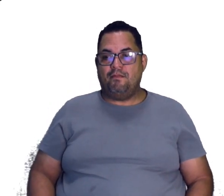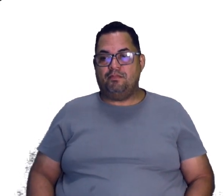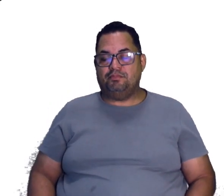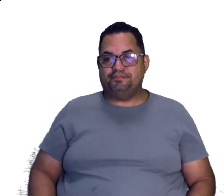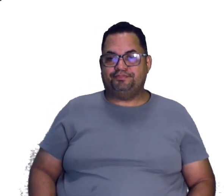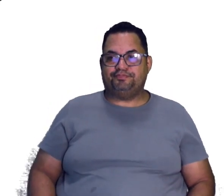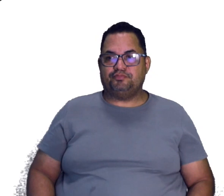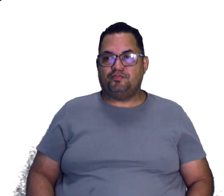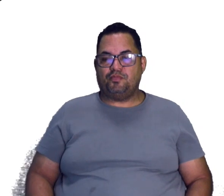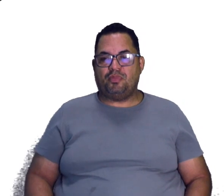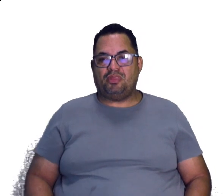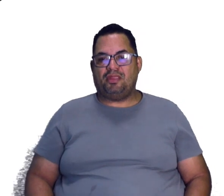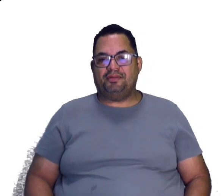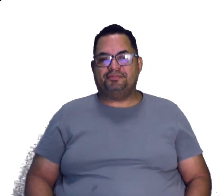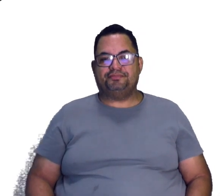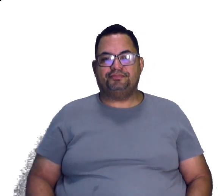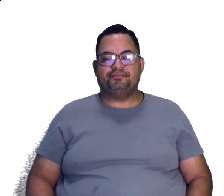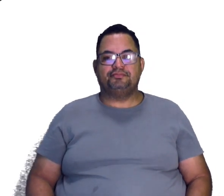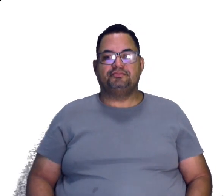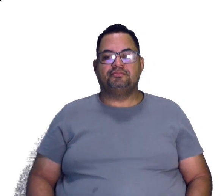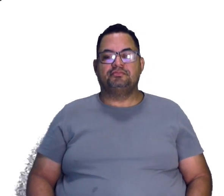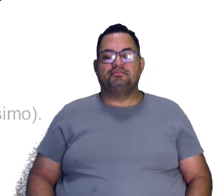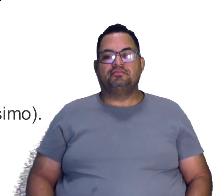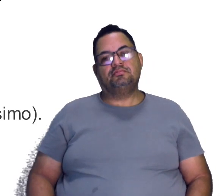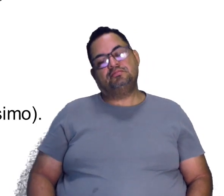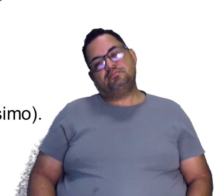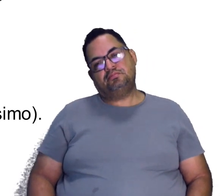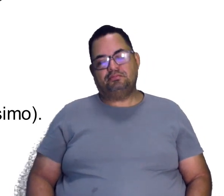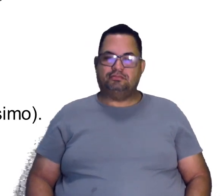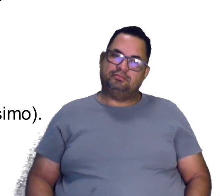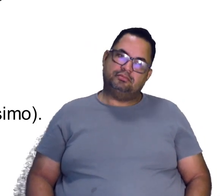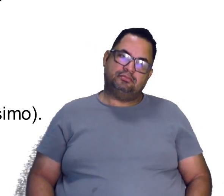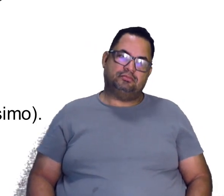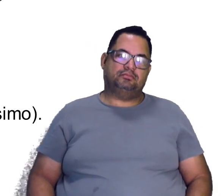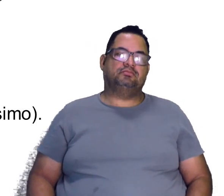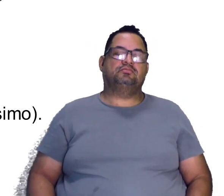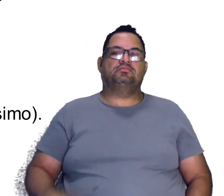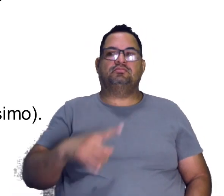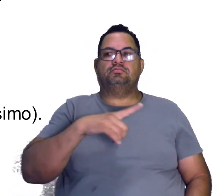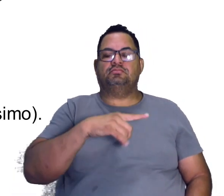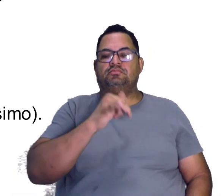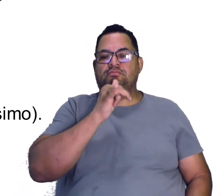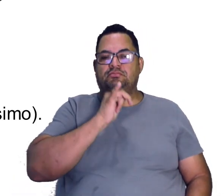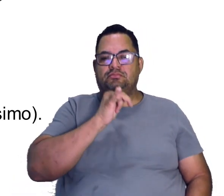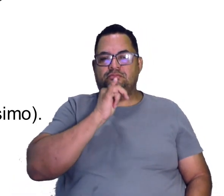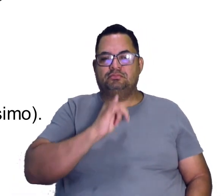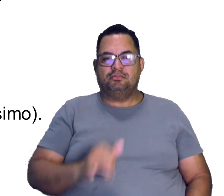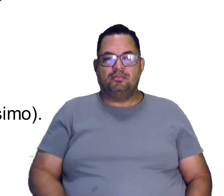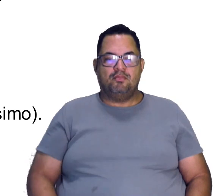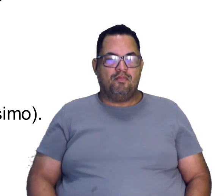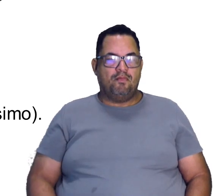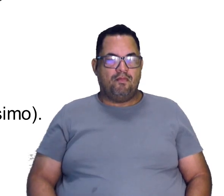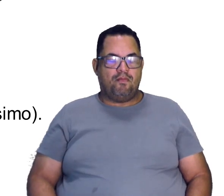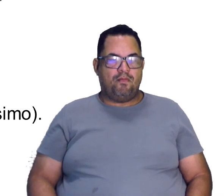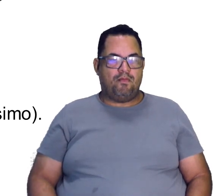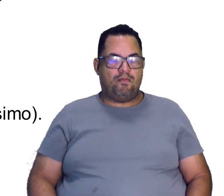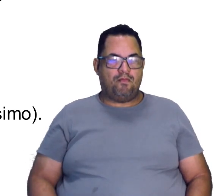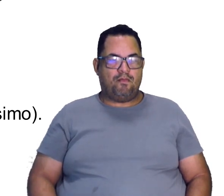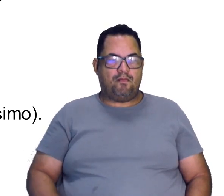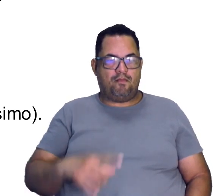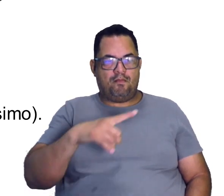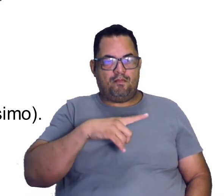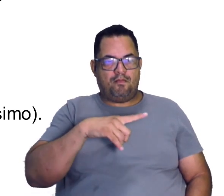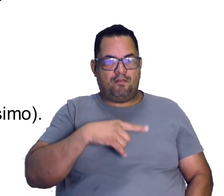né, Almeida? Perfeitamente. Então, a gente tem alguns exemplos aqui para vocês, ó. Quando a gente tem